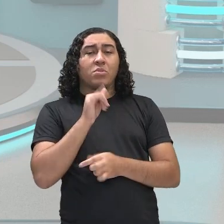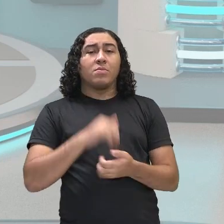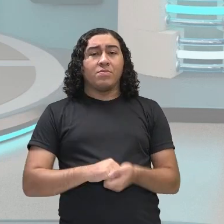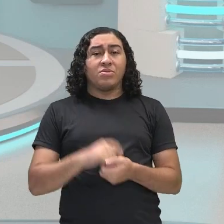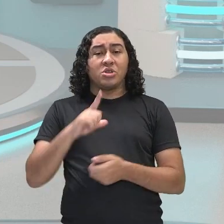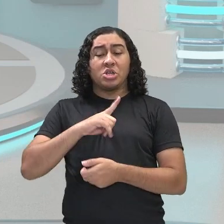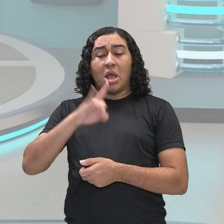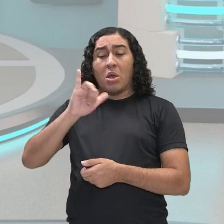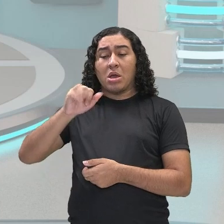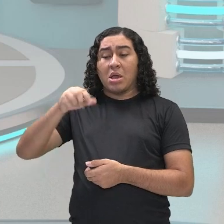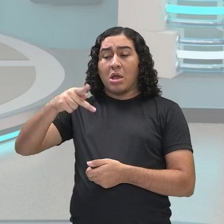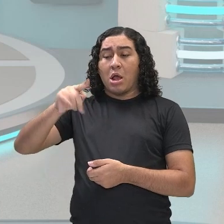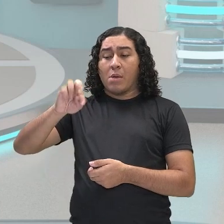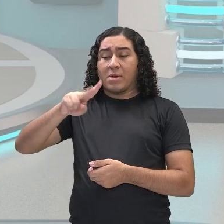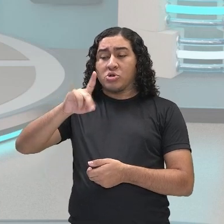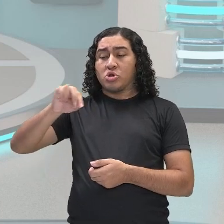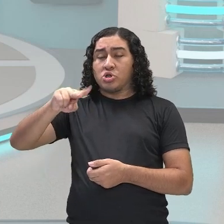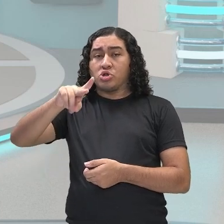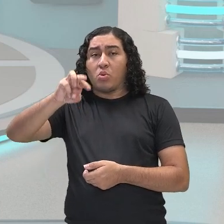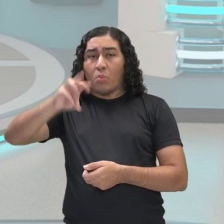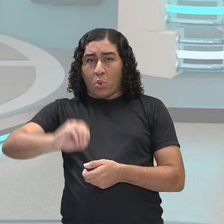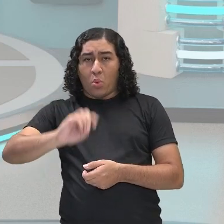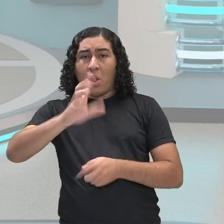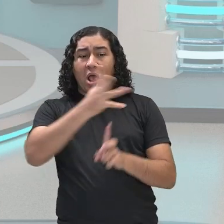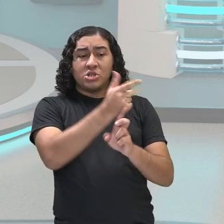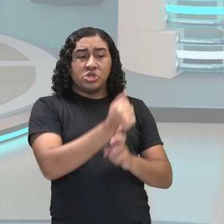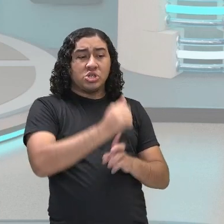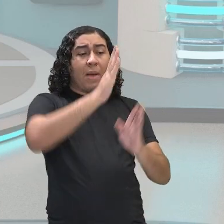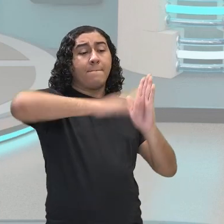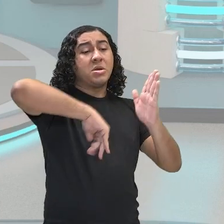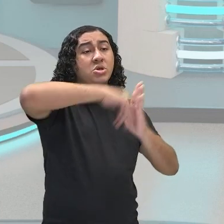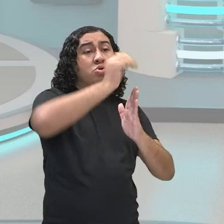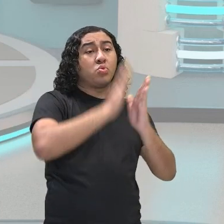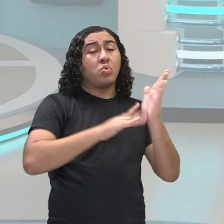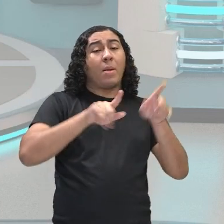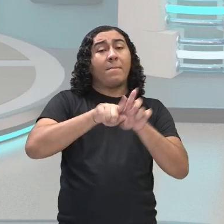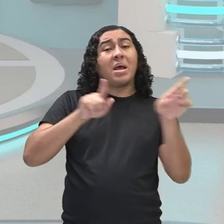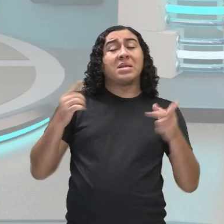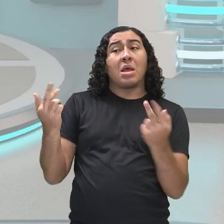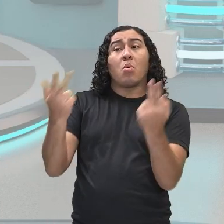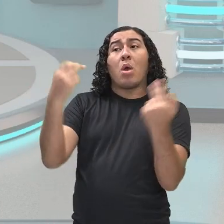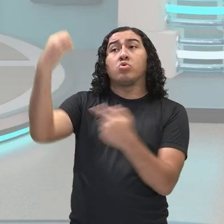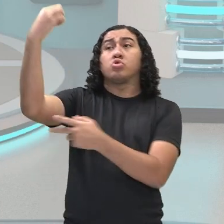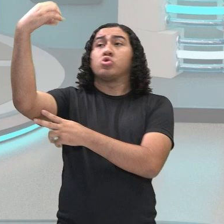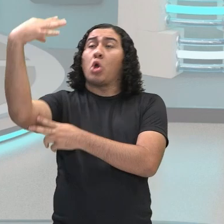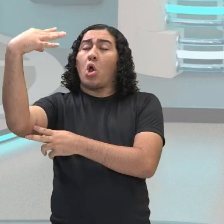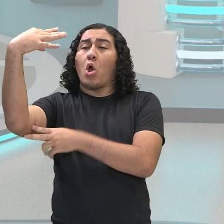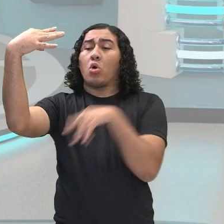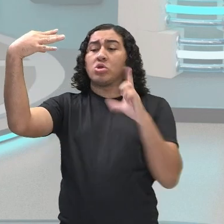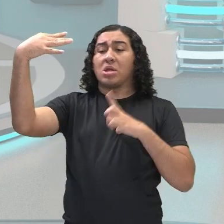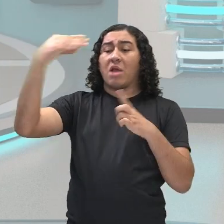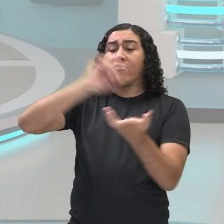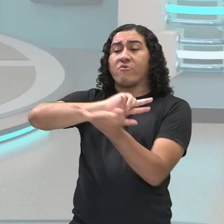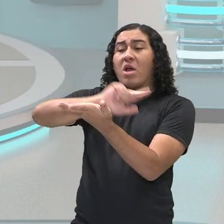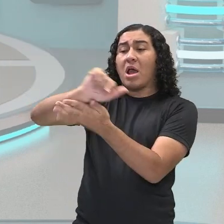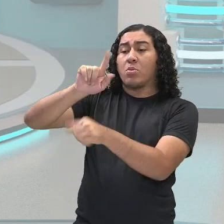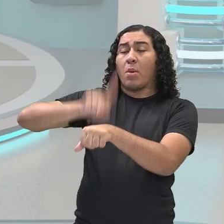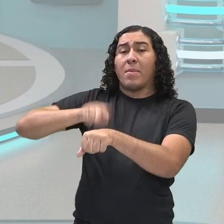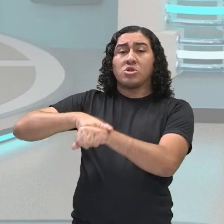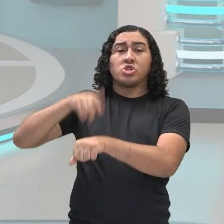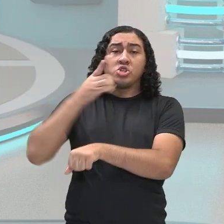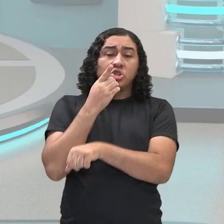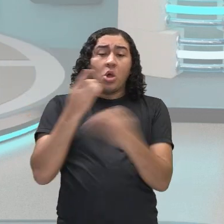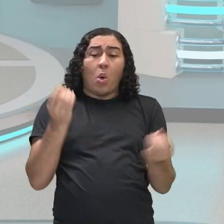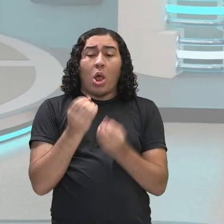artistas faziam a representação de uma imagem de acordo com a luz do sol, em diversos momentos do dia, como aquilo